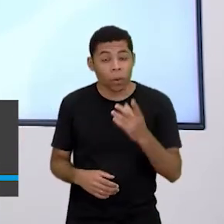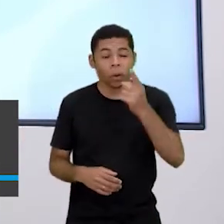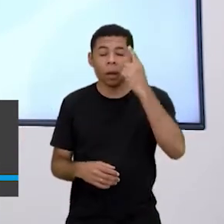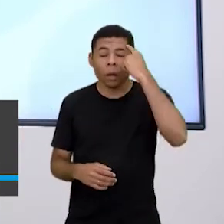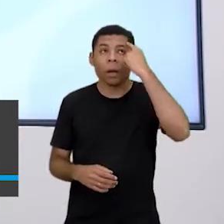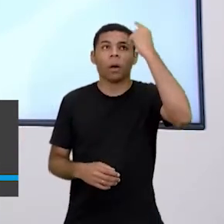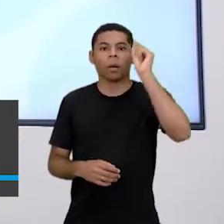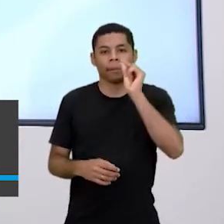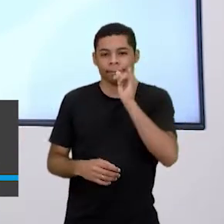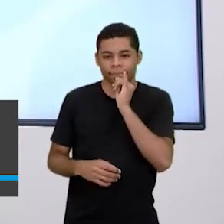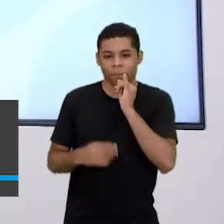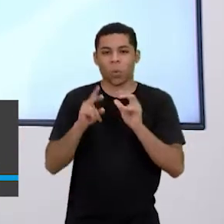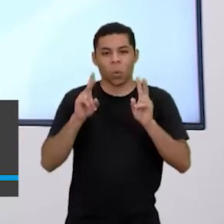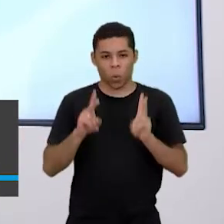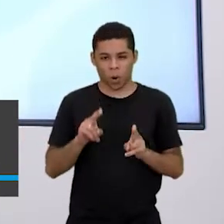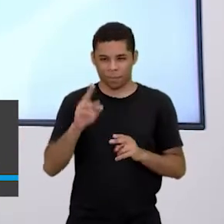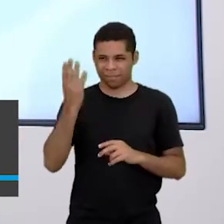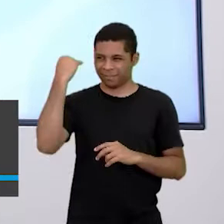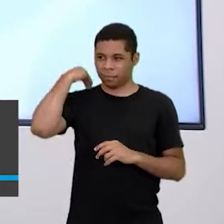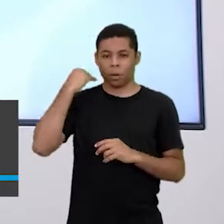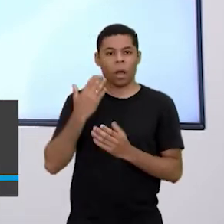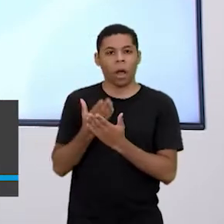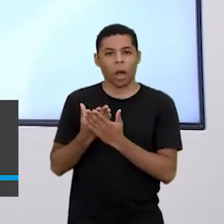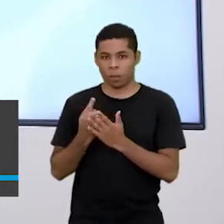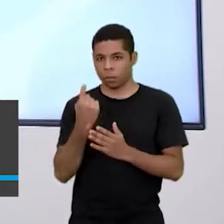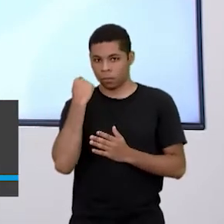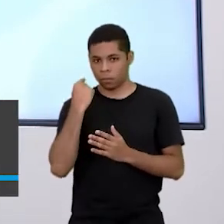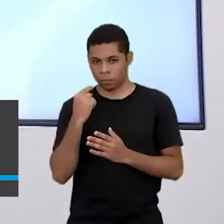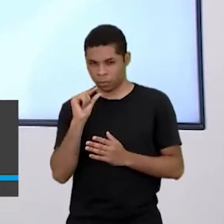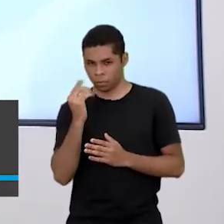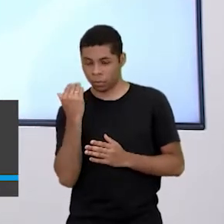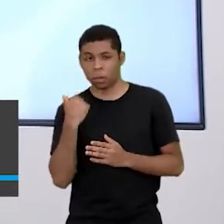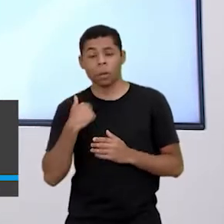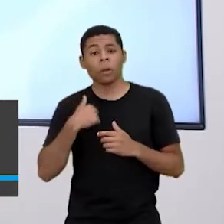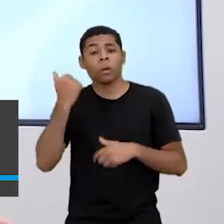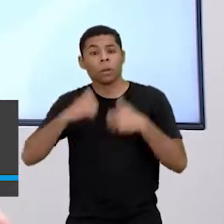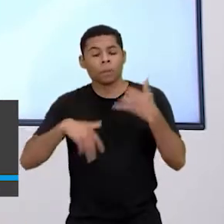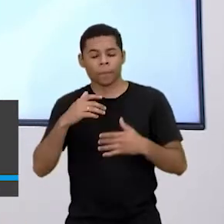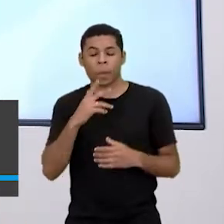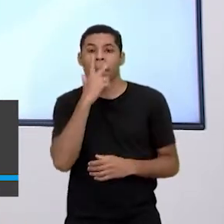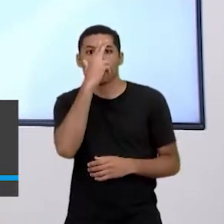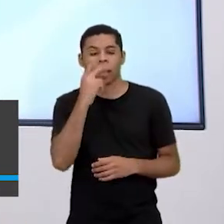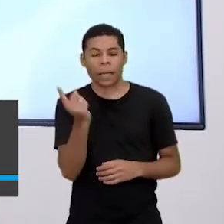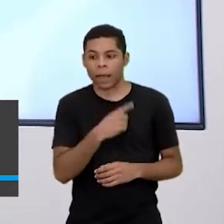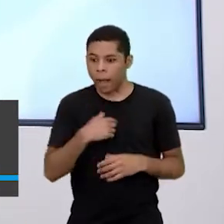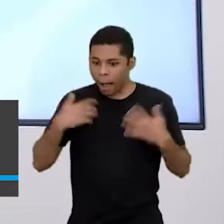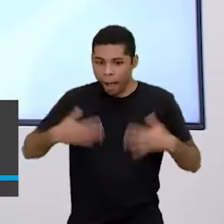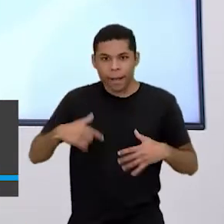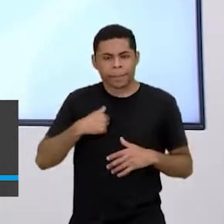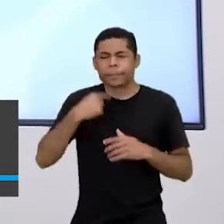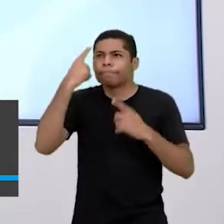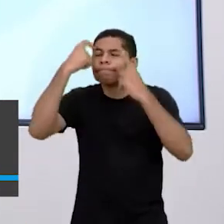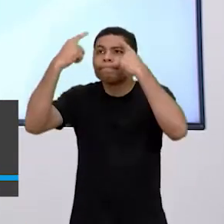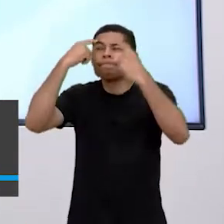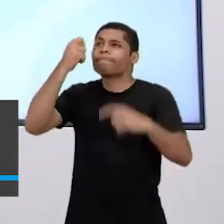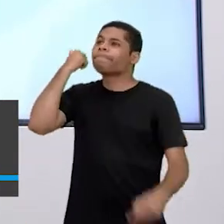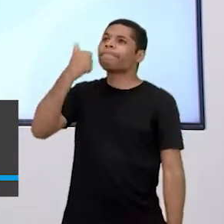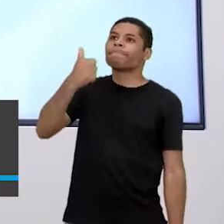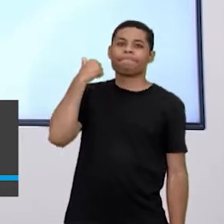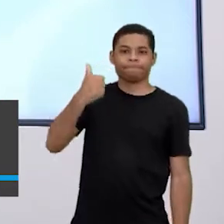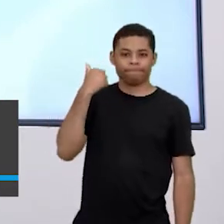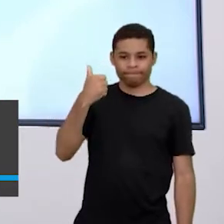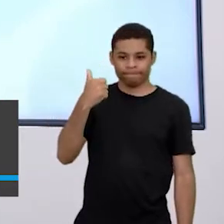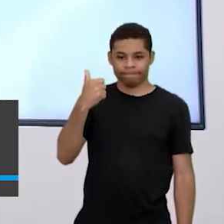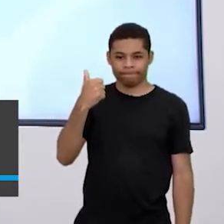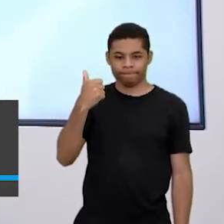de que como eu falei na aula passada, que às vezes a gente acha que está sendo super criativo, mas